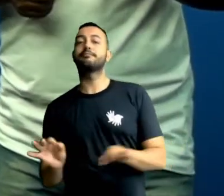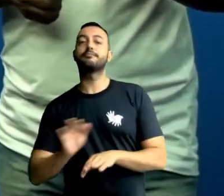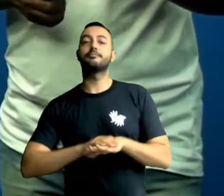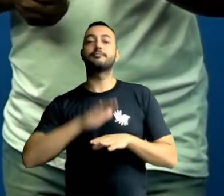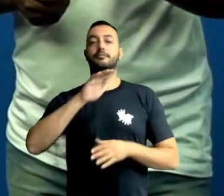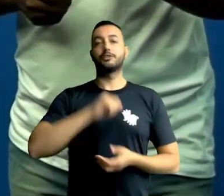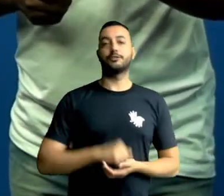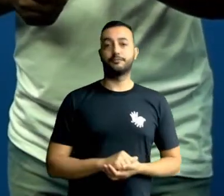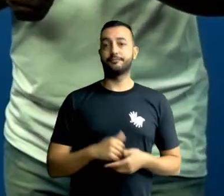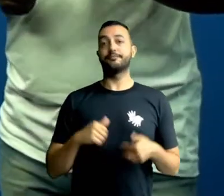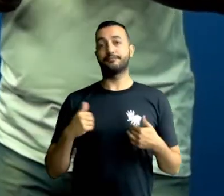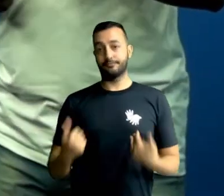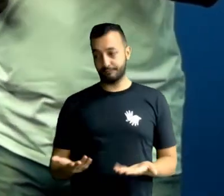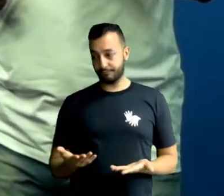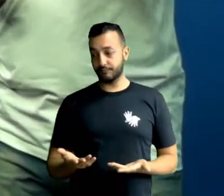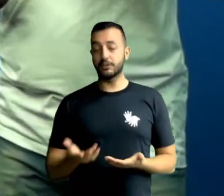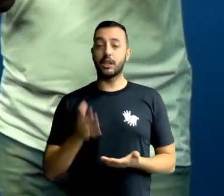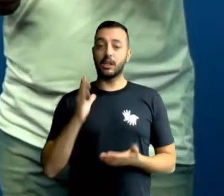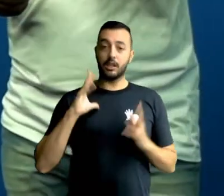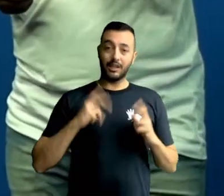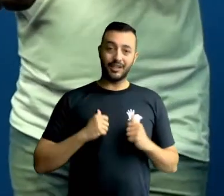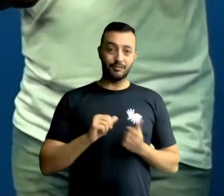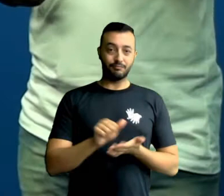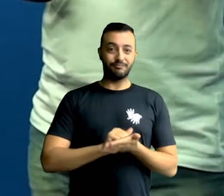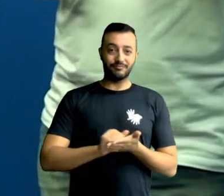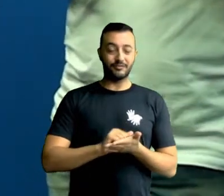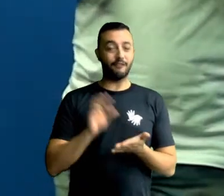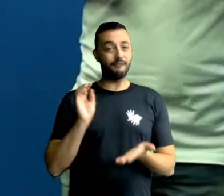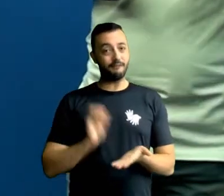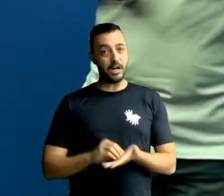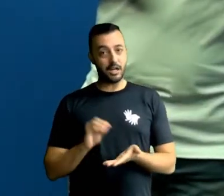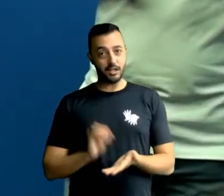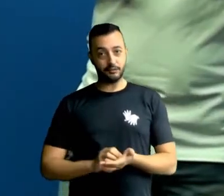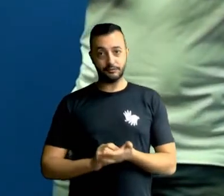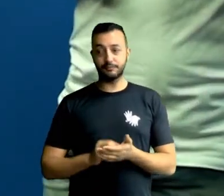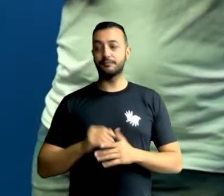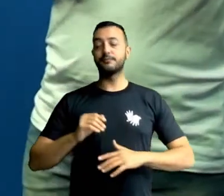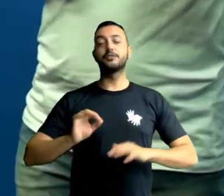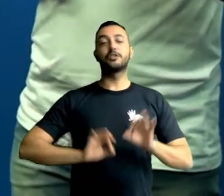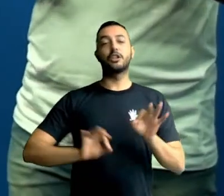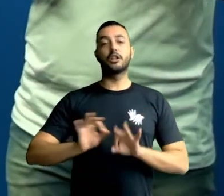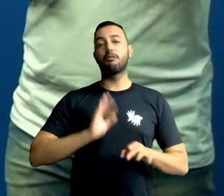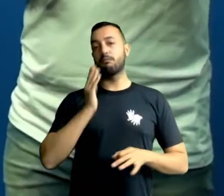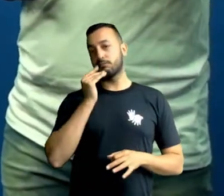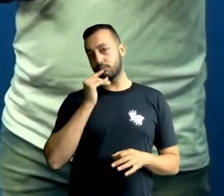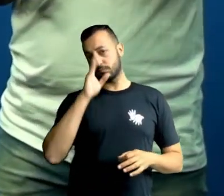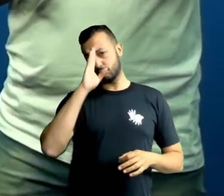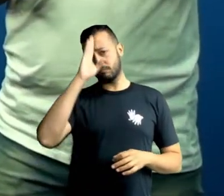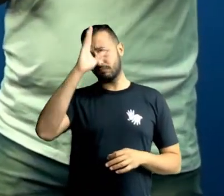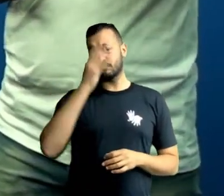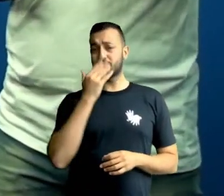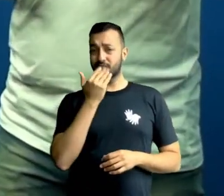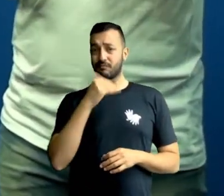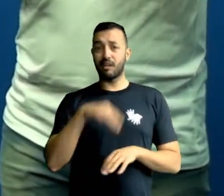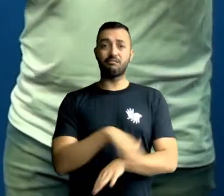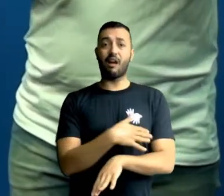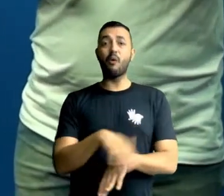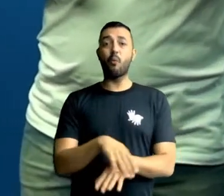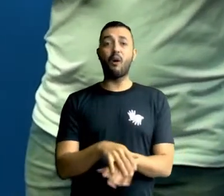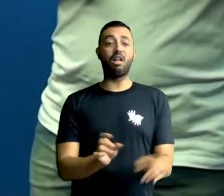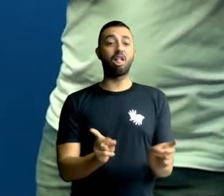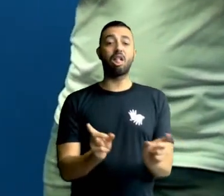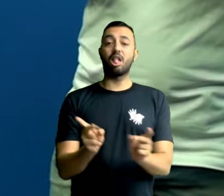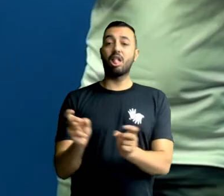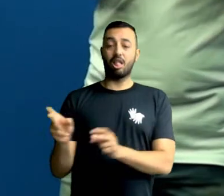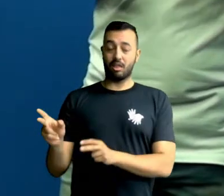tempo. Então, essa falta de higiene que se vê nos preparos de alimentos, principalmente alimentos nas ruas,